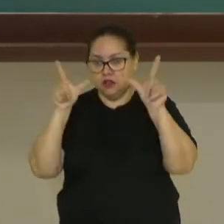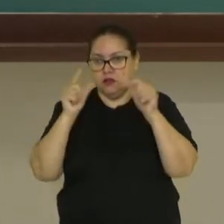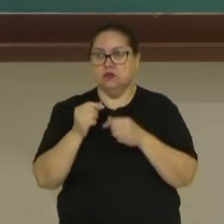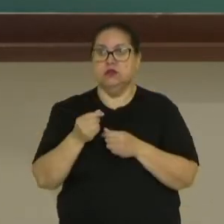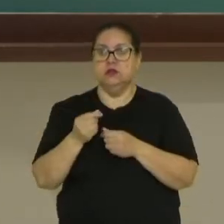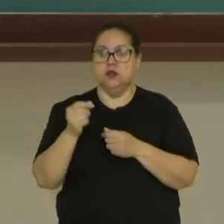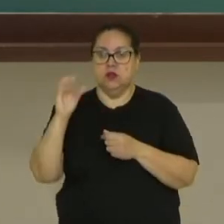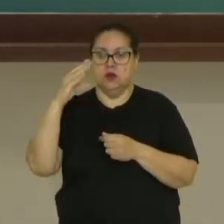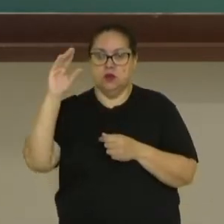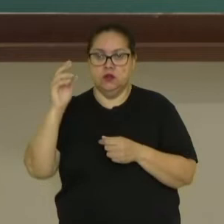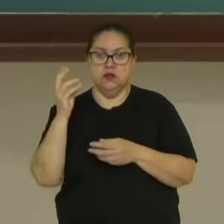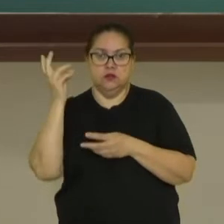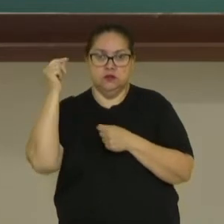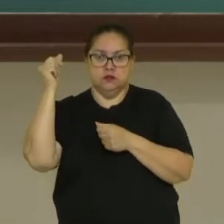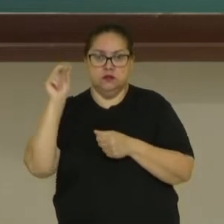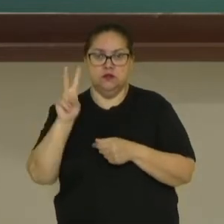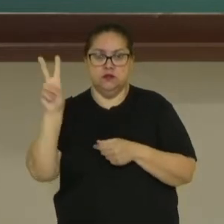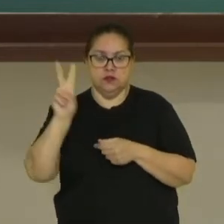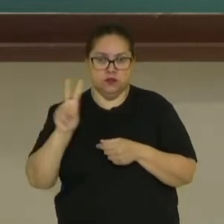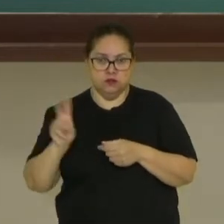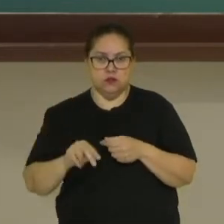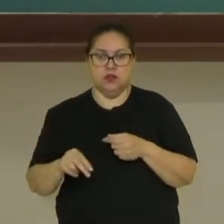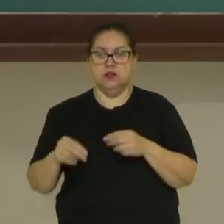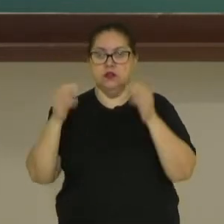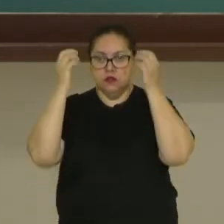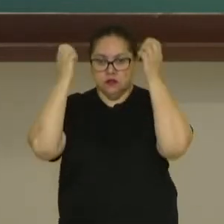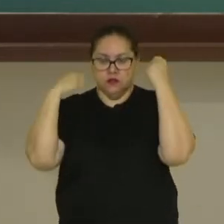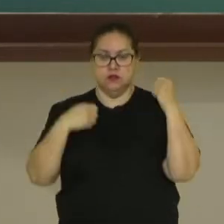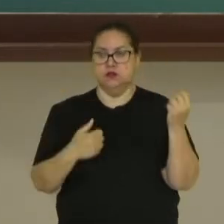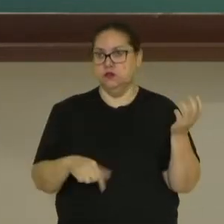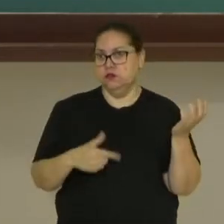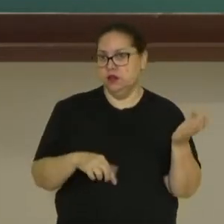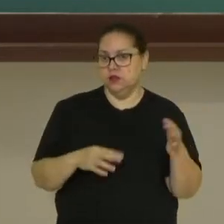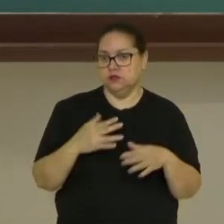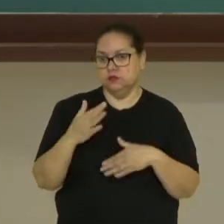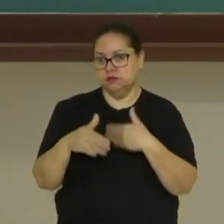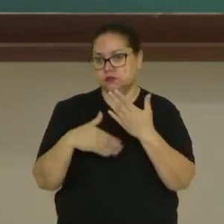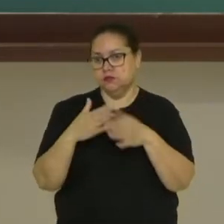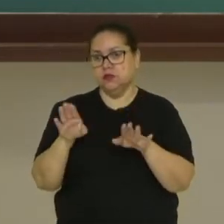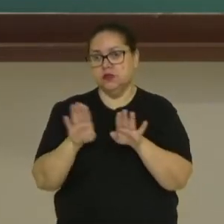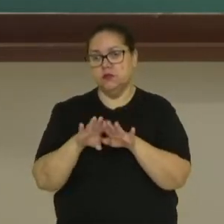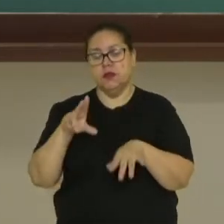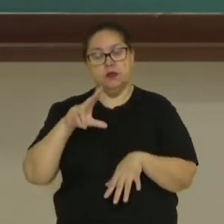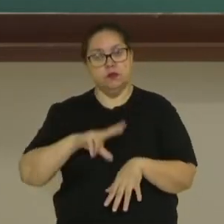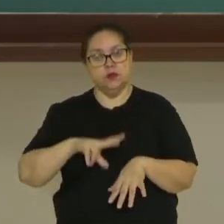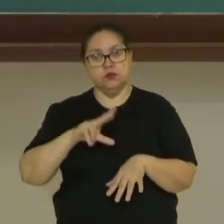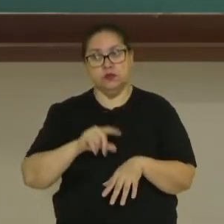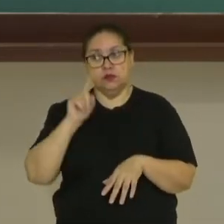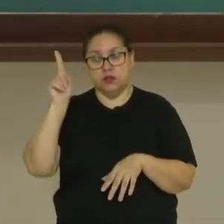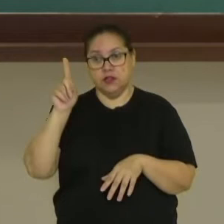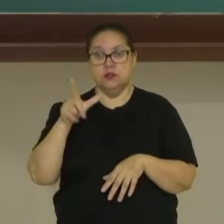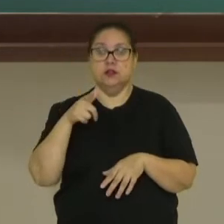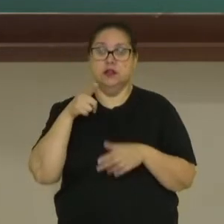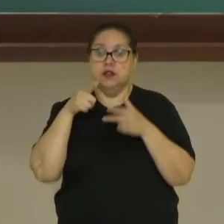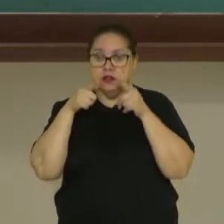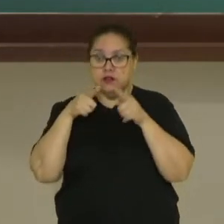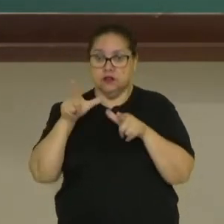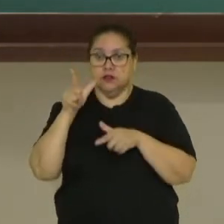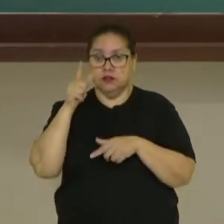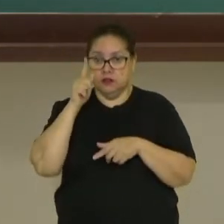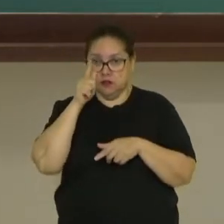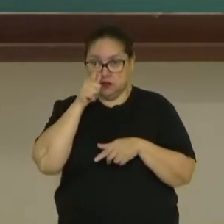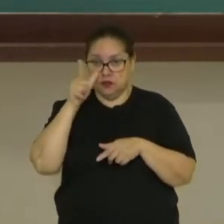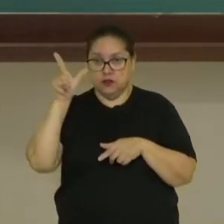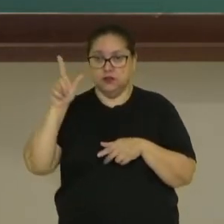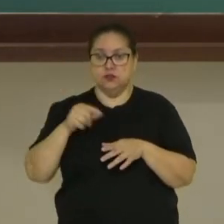na Colômbia, como na Venezuela, como no México, e assim vai. E também o português, que veio do latim também, ok? E